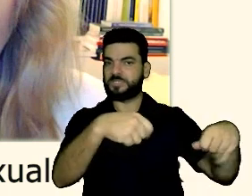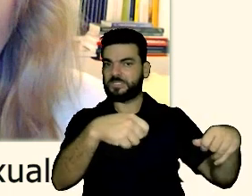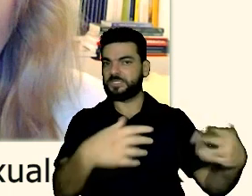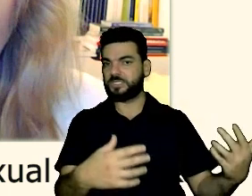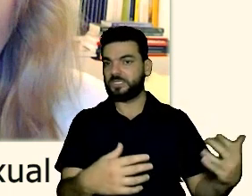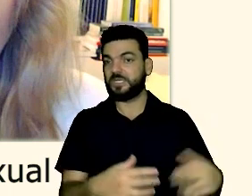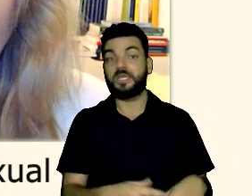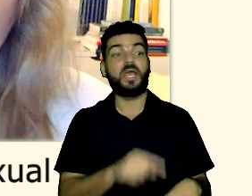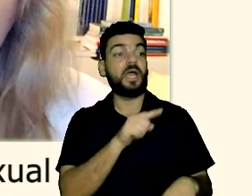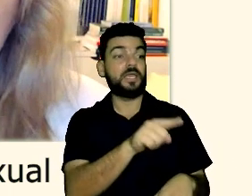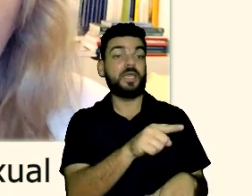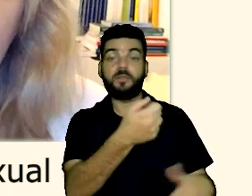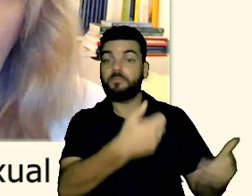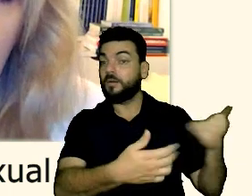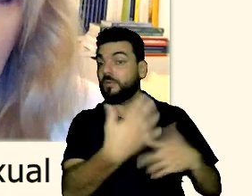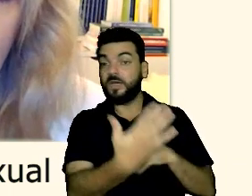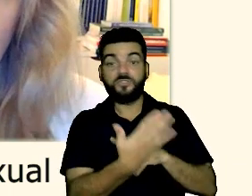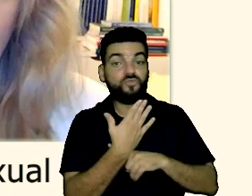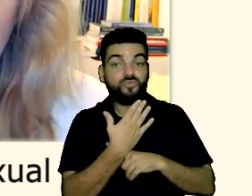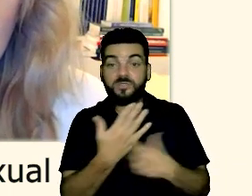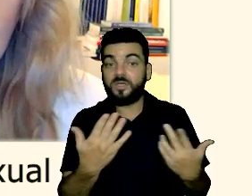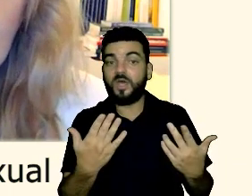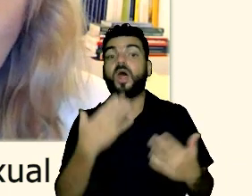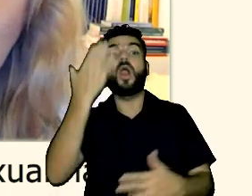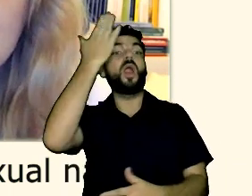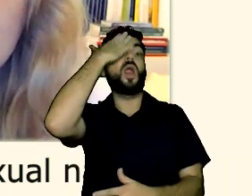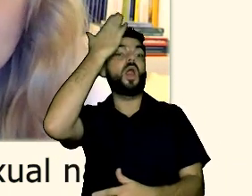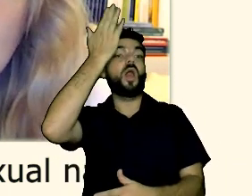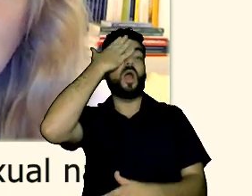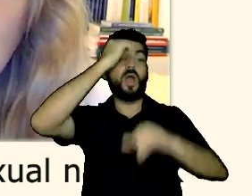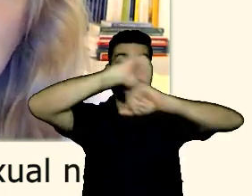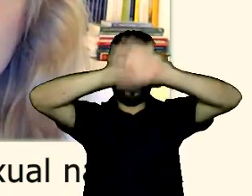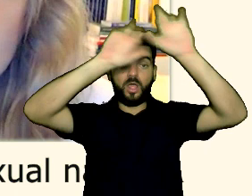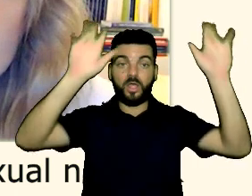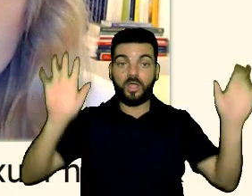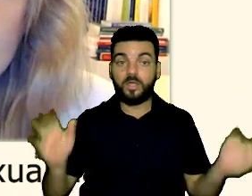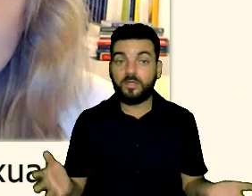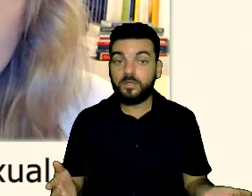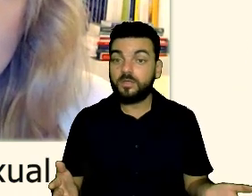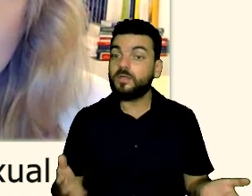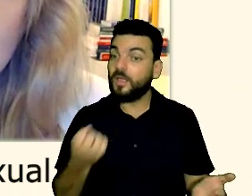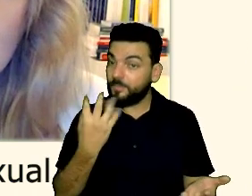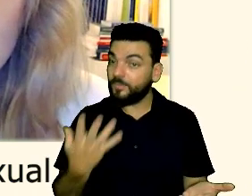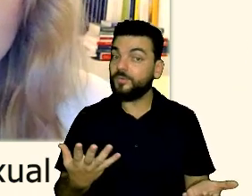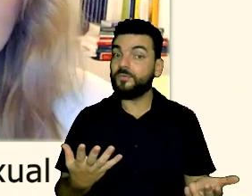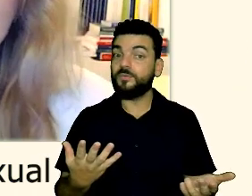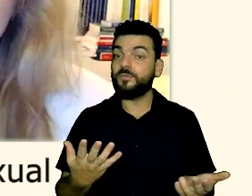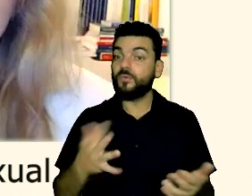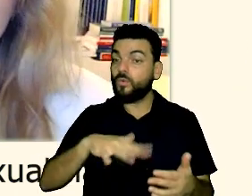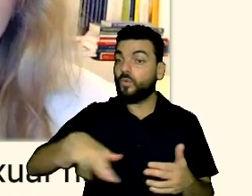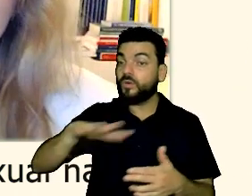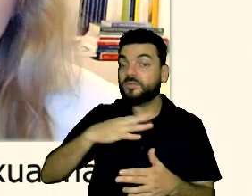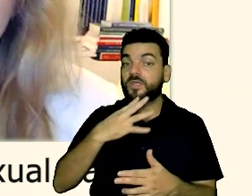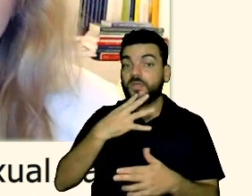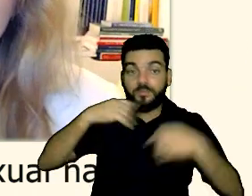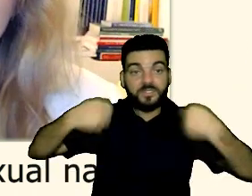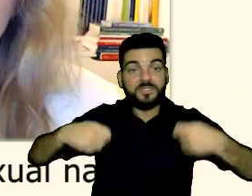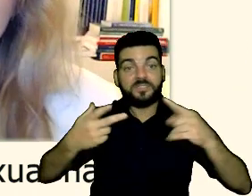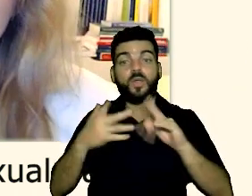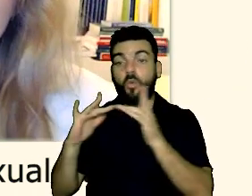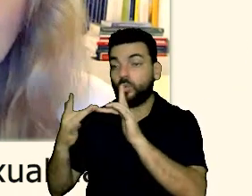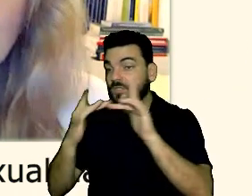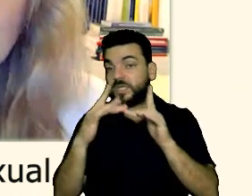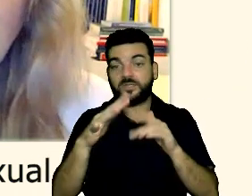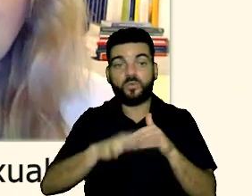né? E o ouvidor, na sua obrigação de confidencialidade, tratar, né,